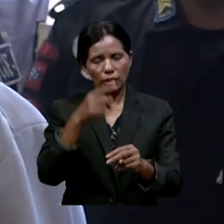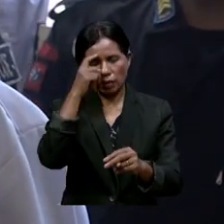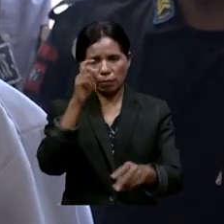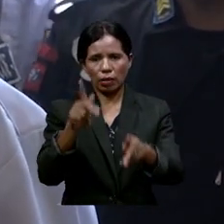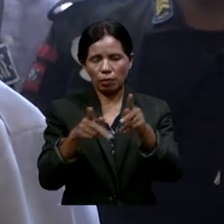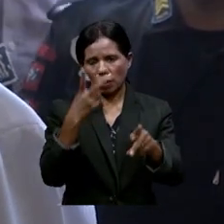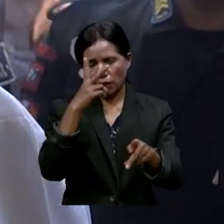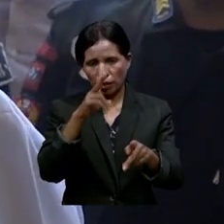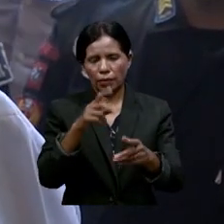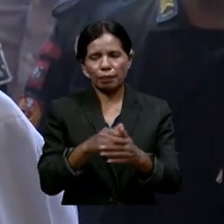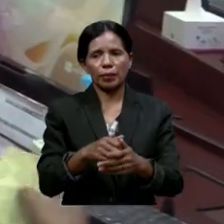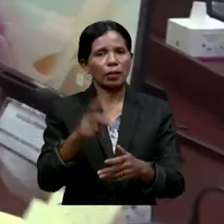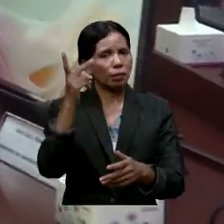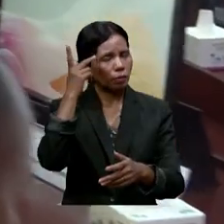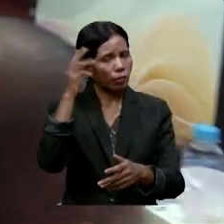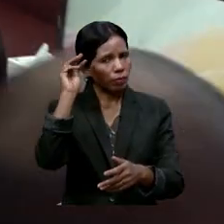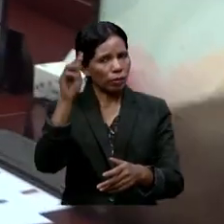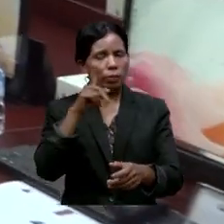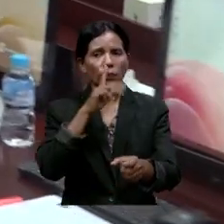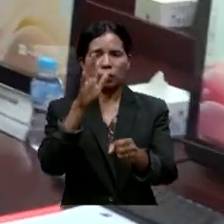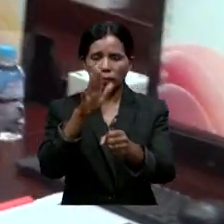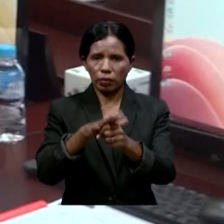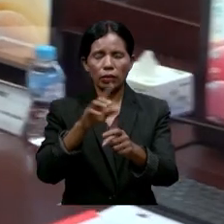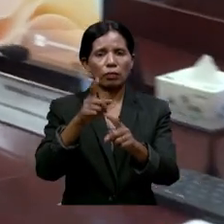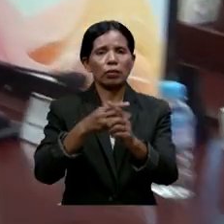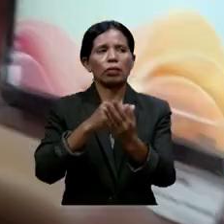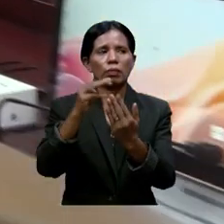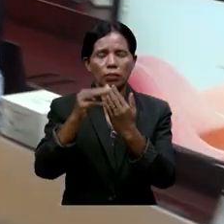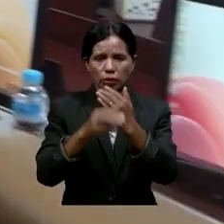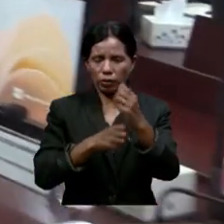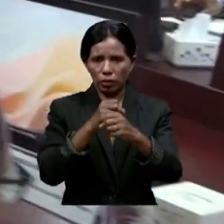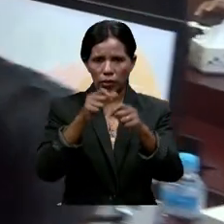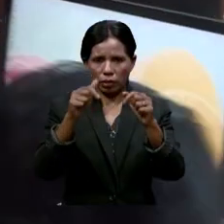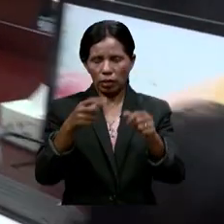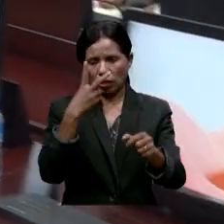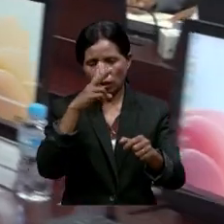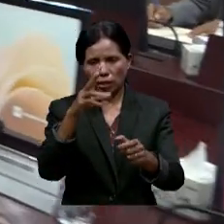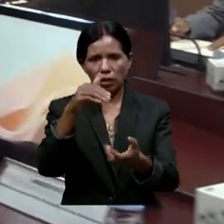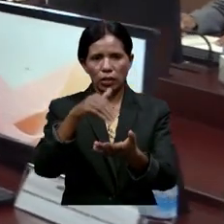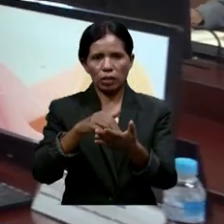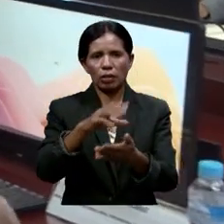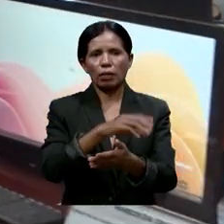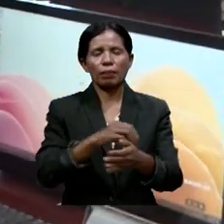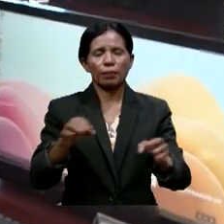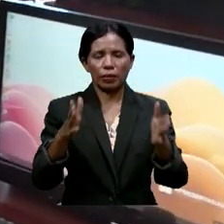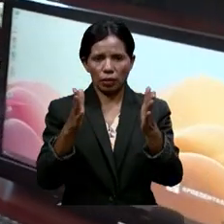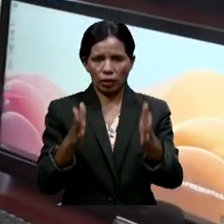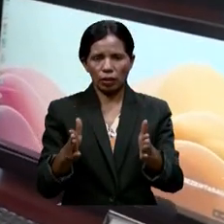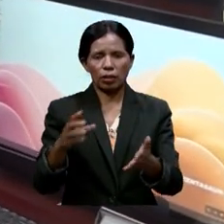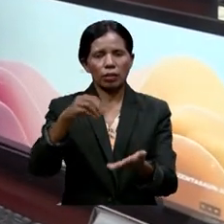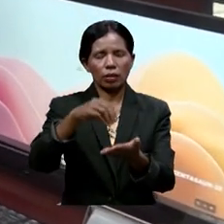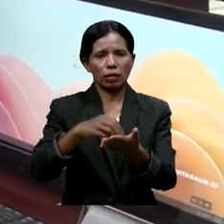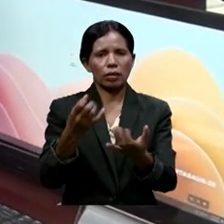ela. Antes, né, primeiro-ministro Mos prometeu na cata que a fulan março tinang, né, se halo avaliação ba cada funcionário sira, bebe haknar an